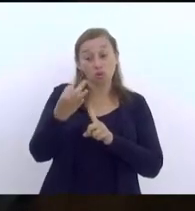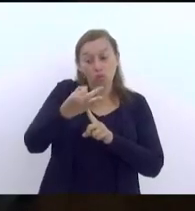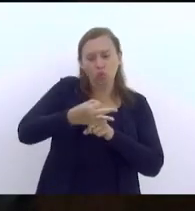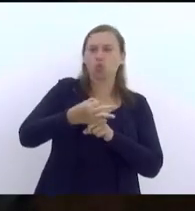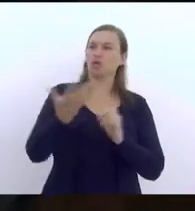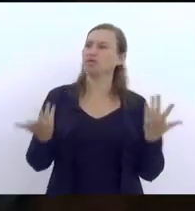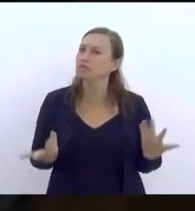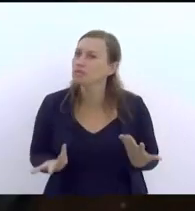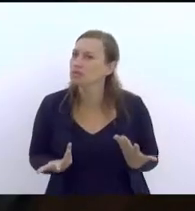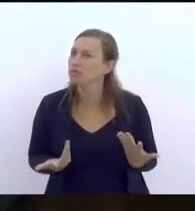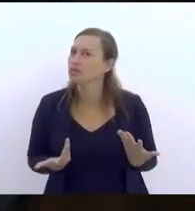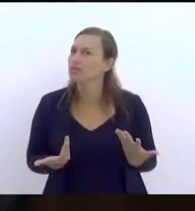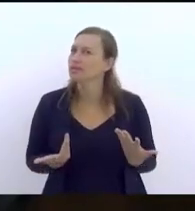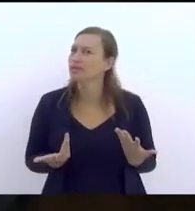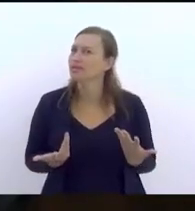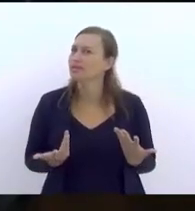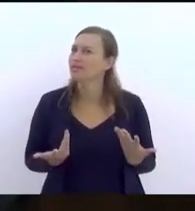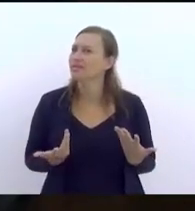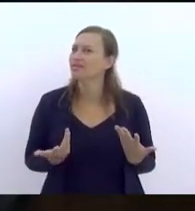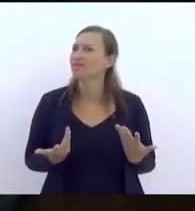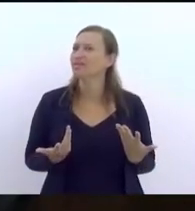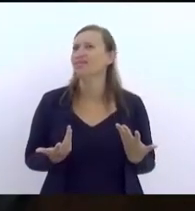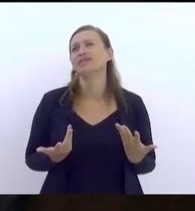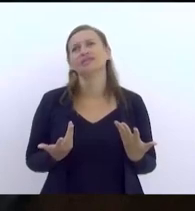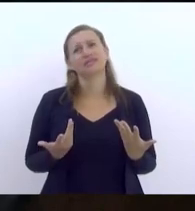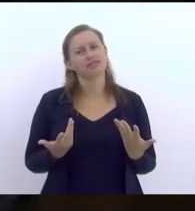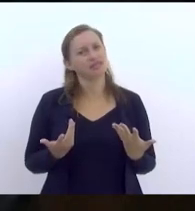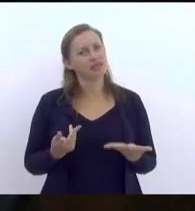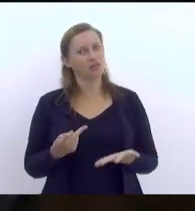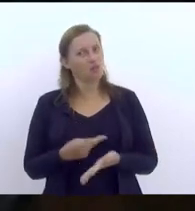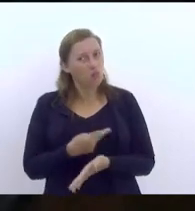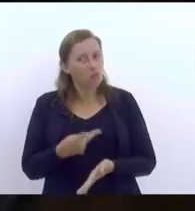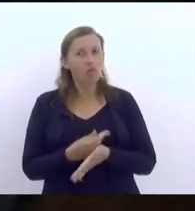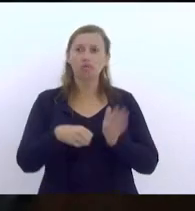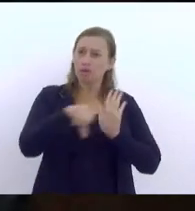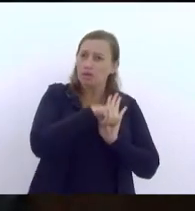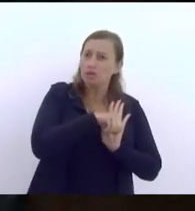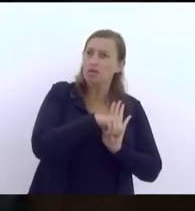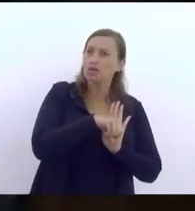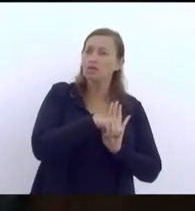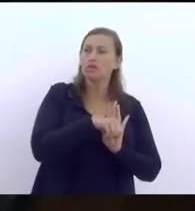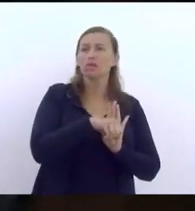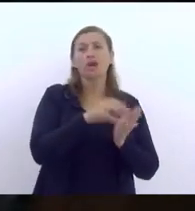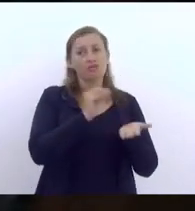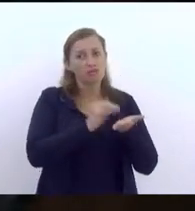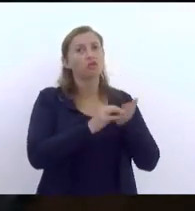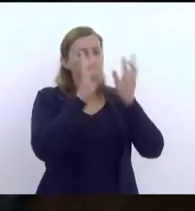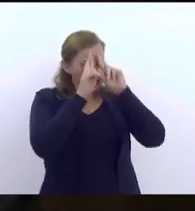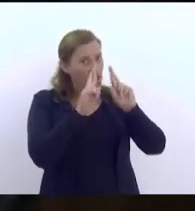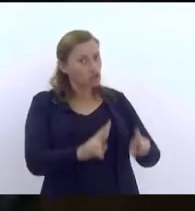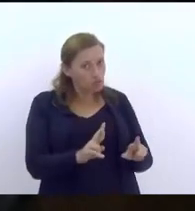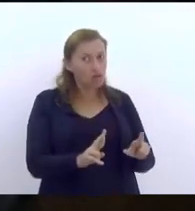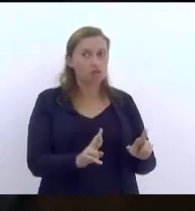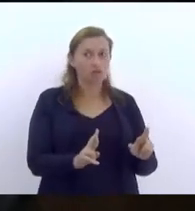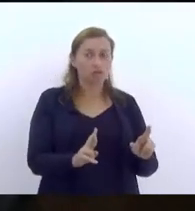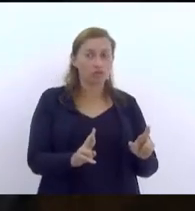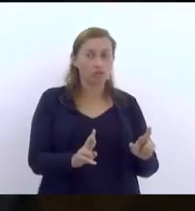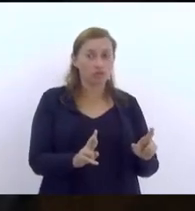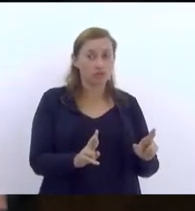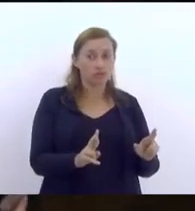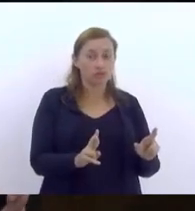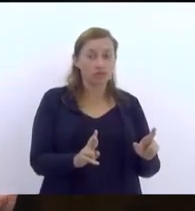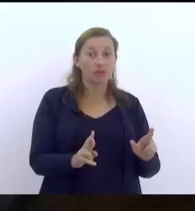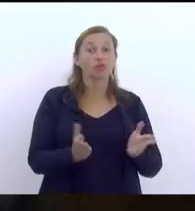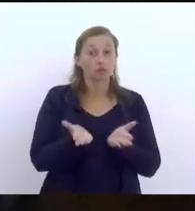ânus. Isso é um vilipêndio, isso é uma falta de respeito com